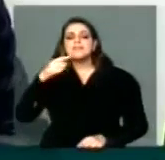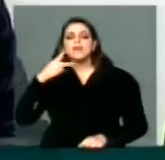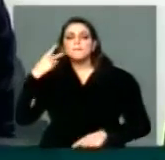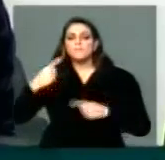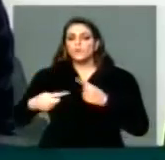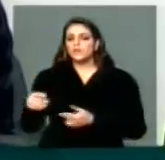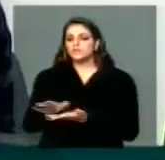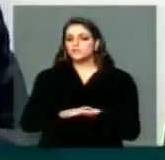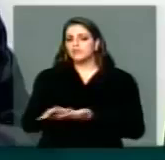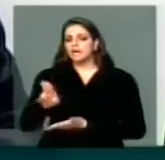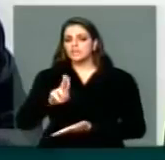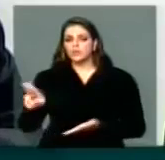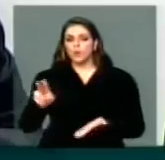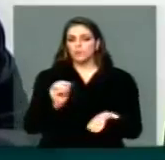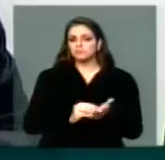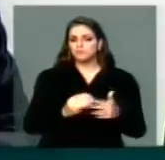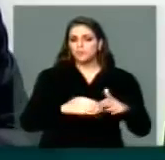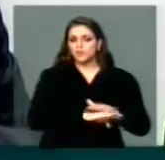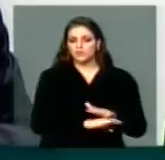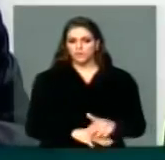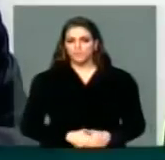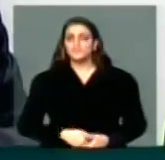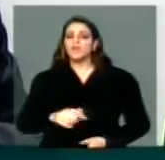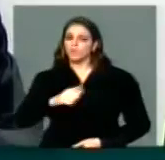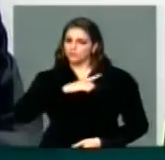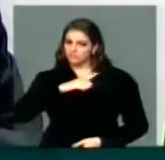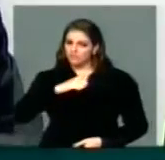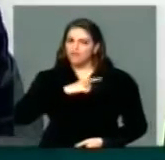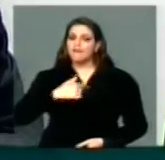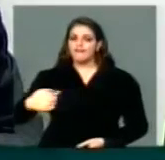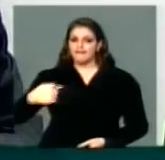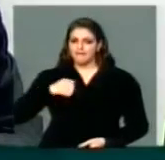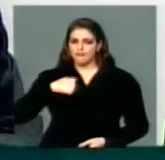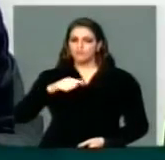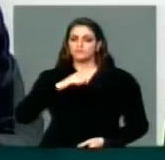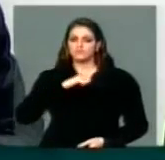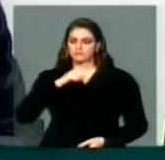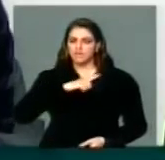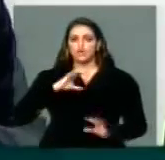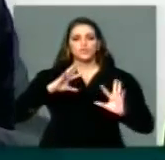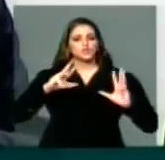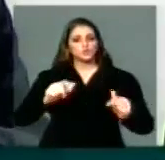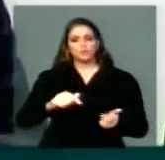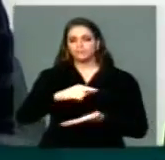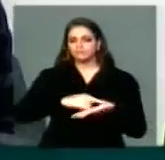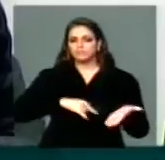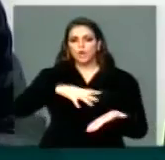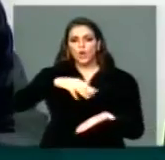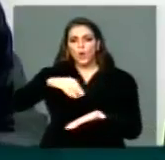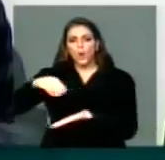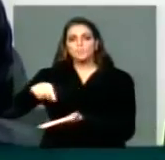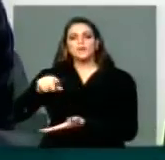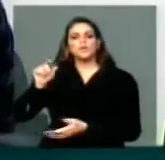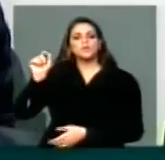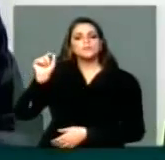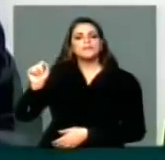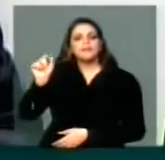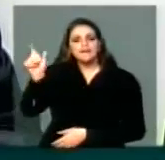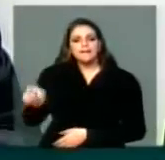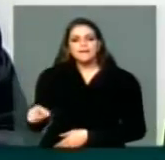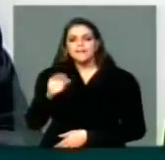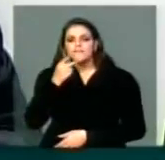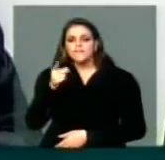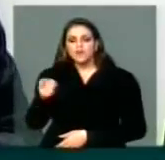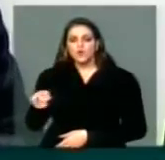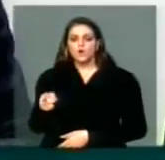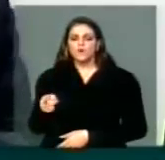cópia integral da minha petição e seus anexos, onde tem todos os termos de cooperação do senhor Alberto Seff, a menção de quem falou, vários deles